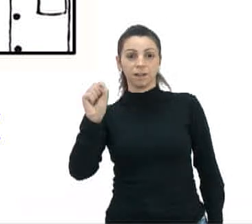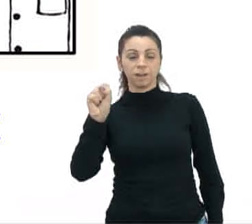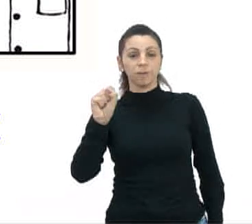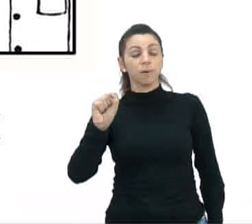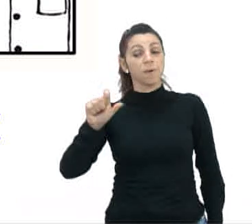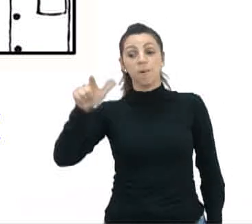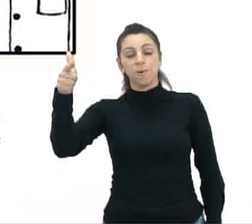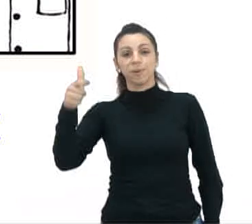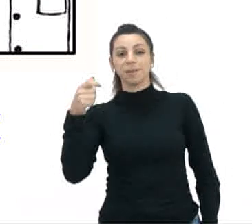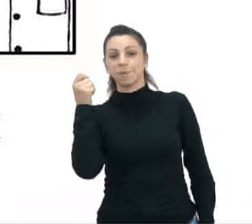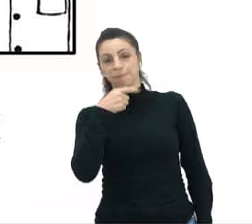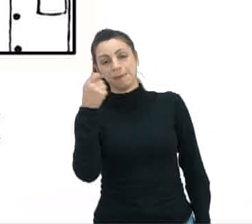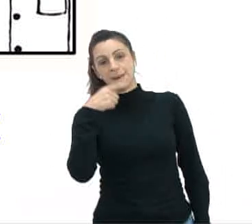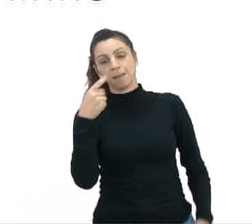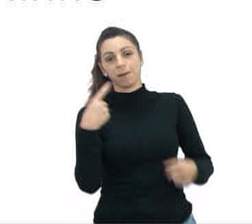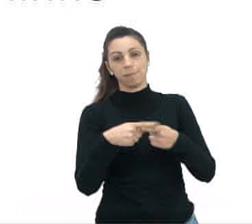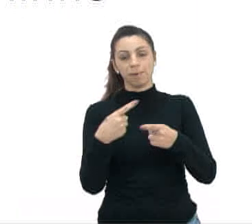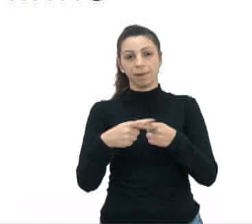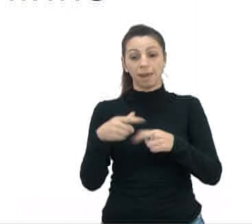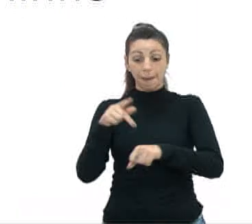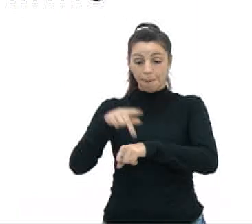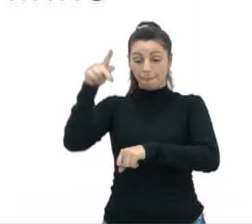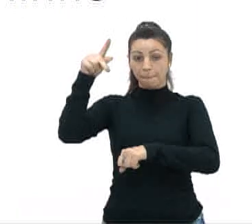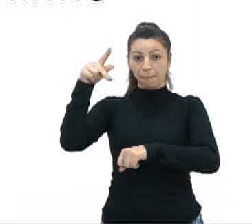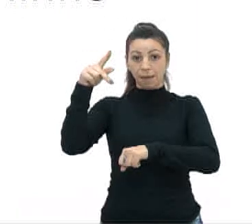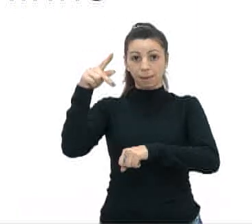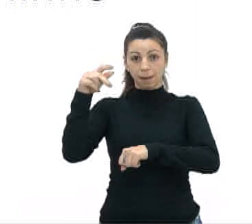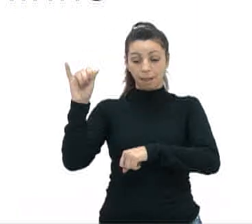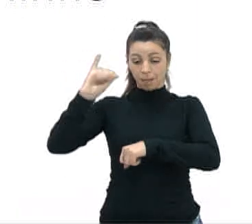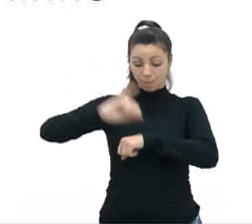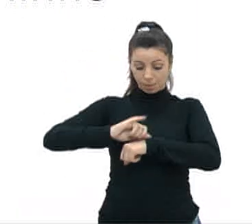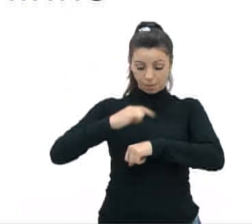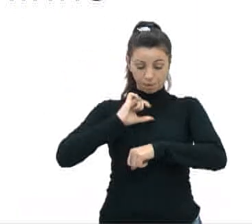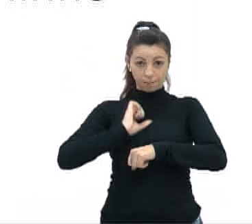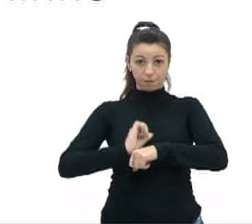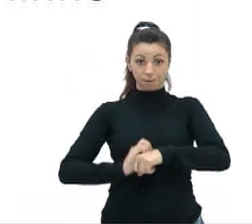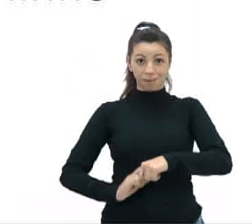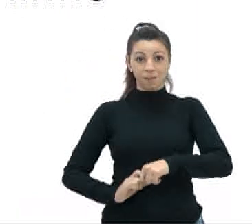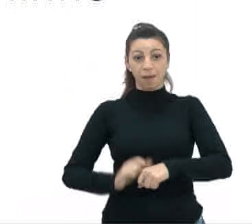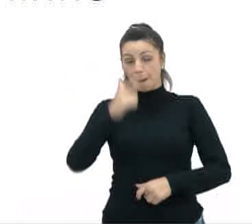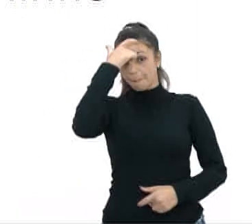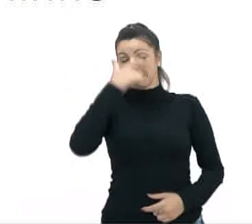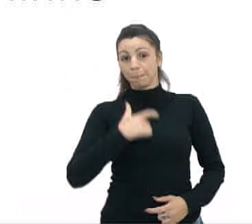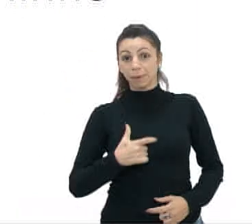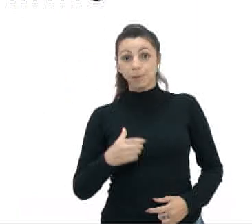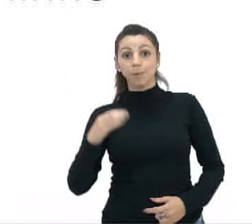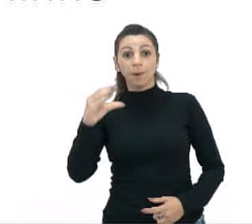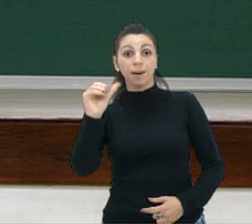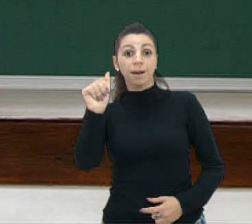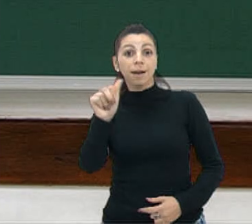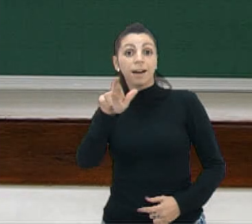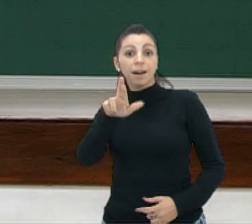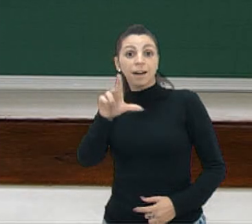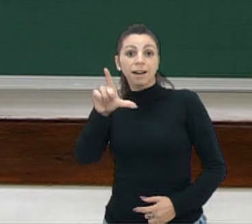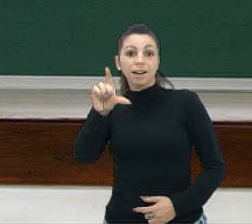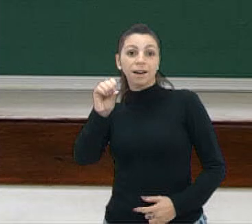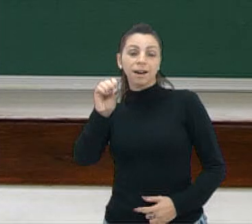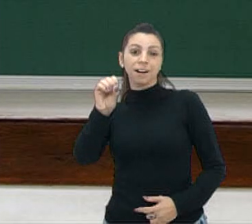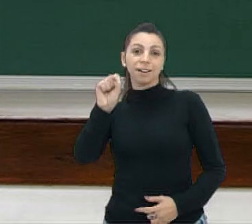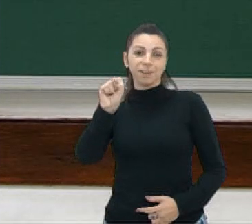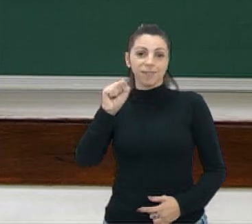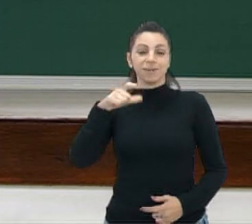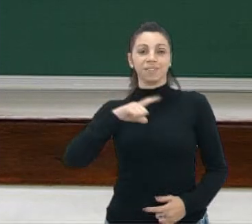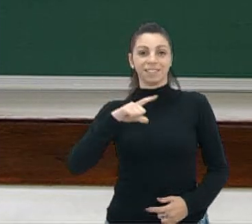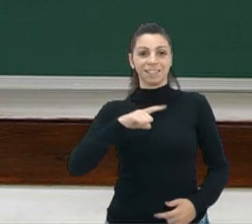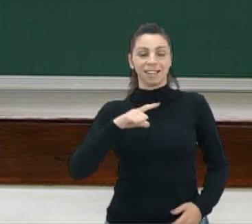outra piadinha, porque a estrutura no meio do caminho tinha uma pedra. Daí ele ainda faz uma brincadeirinha quando ele entende